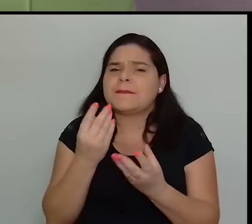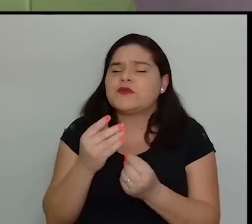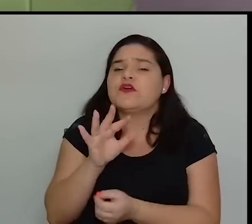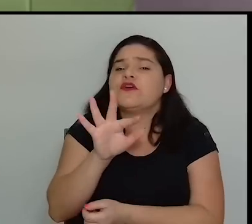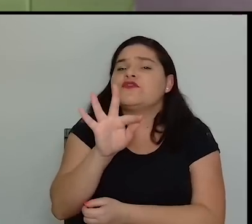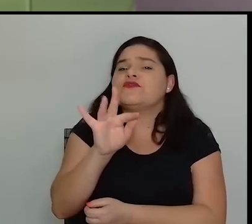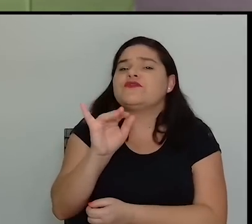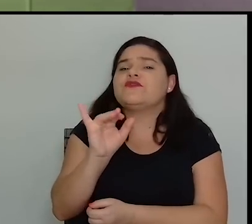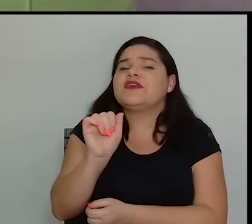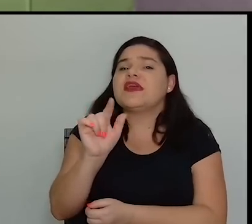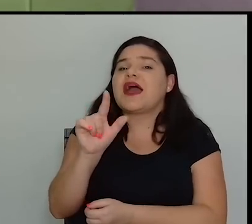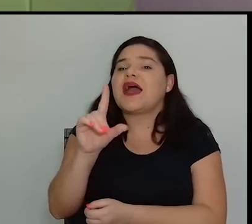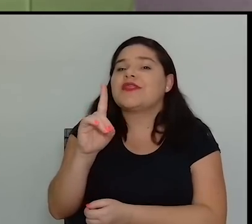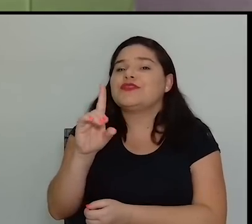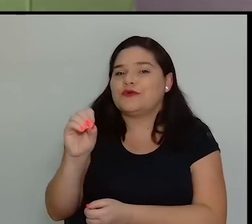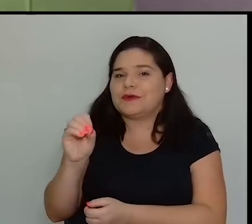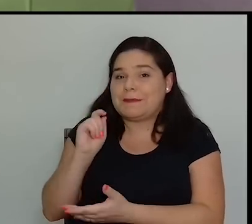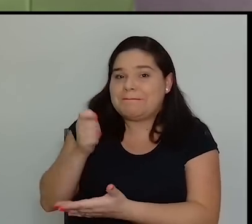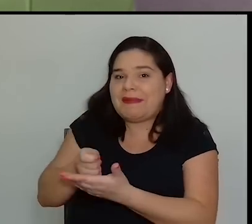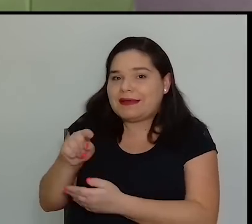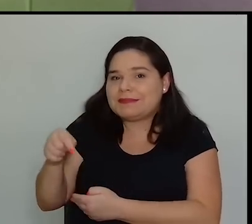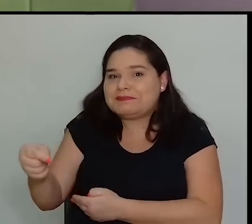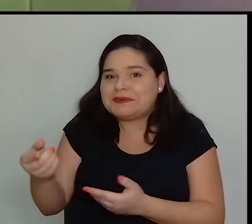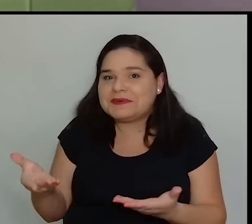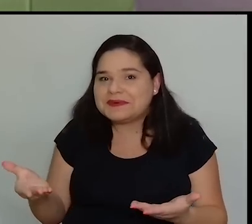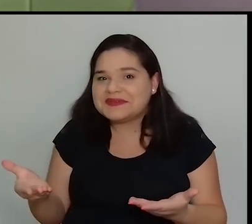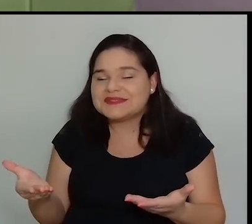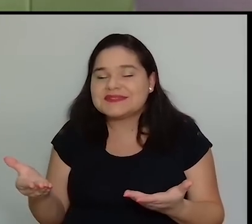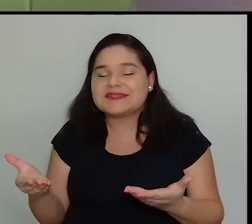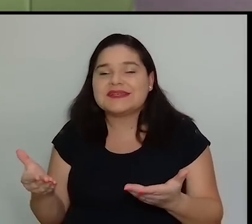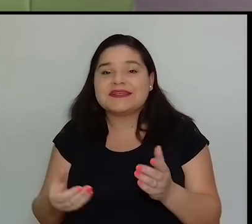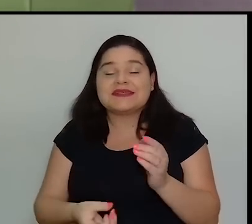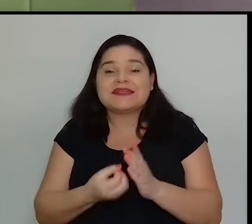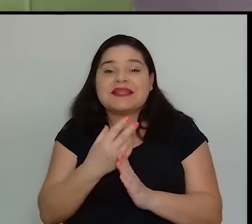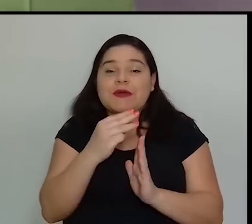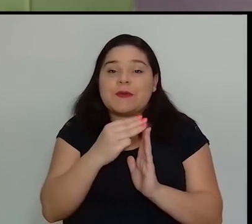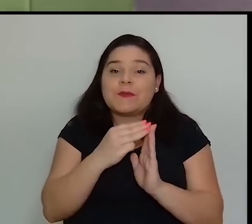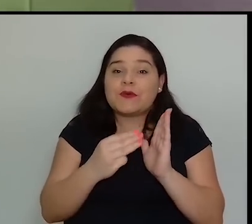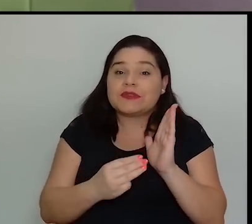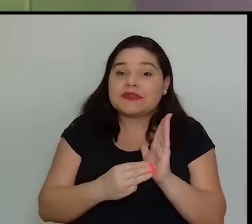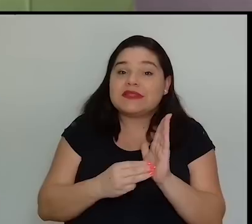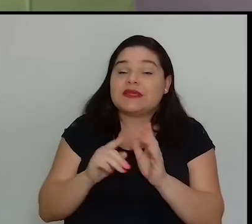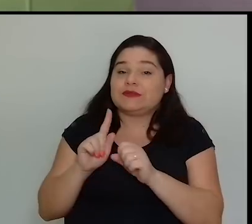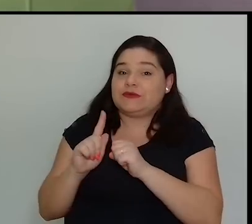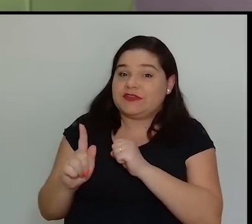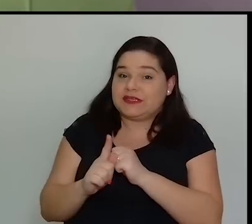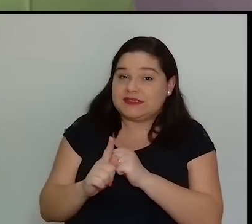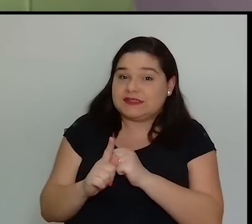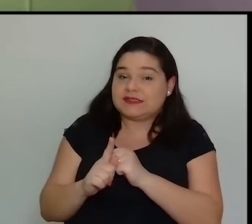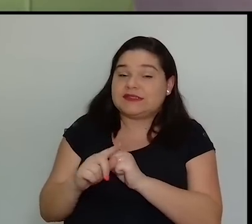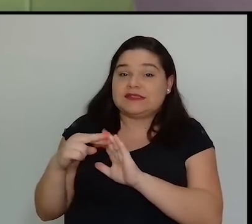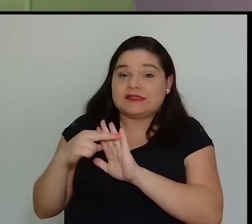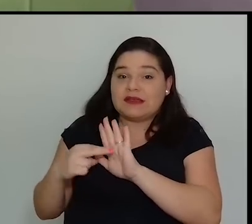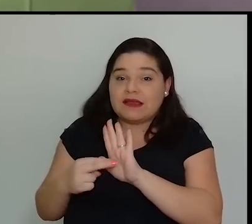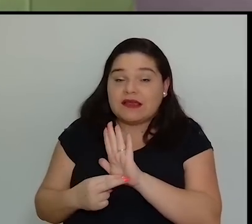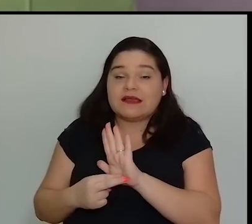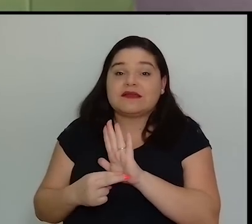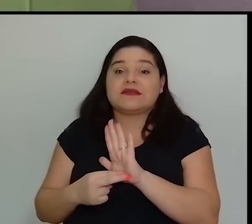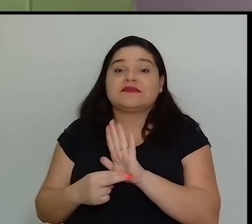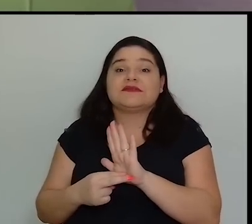a caderneta do seu Joaquim Então você estabelece o modelo de governantes e o modelo de regras de